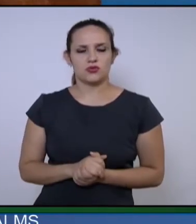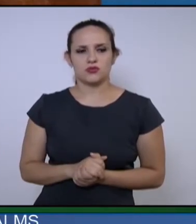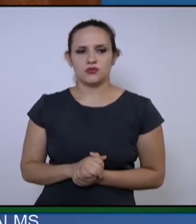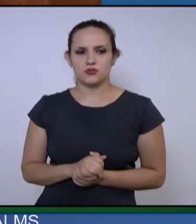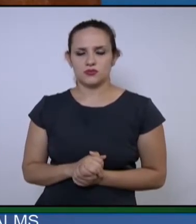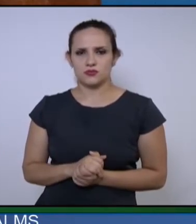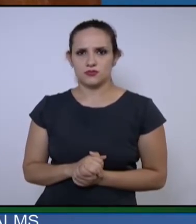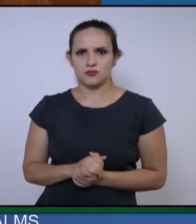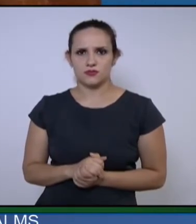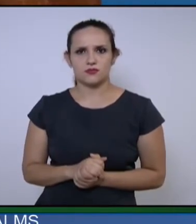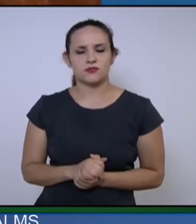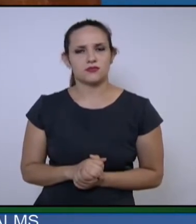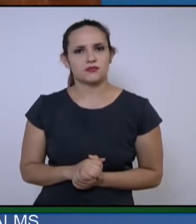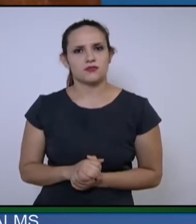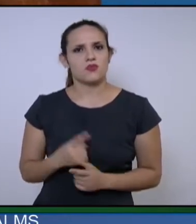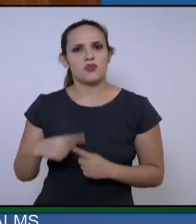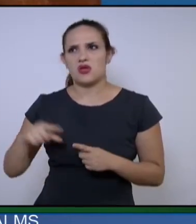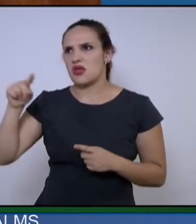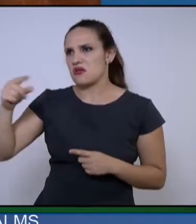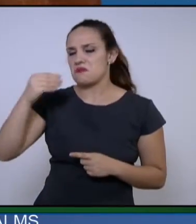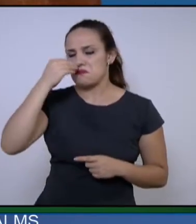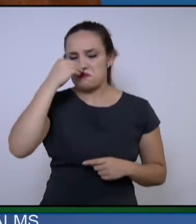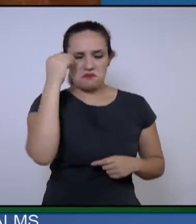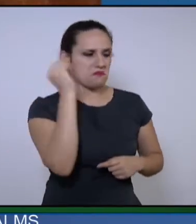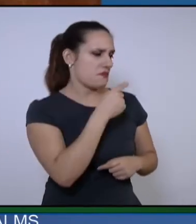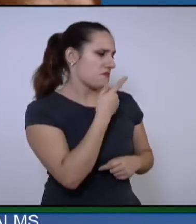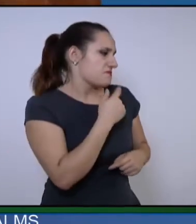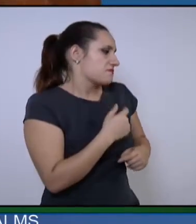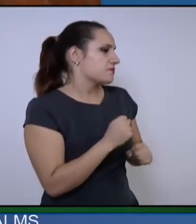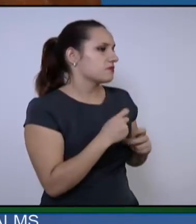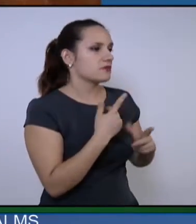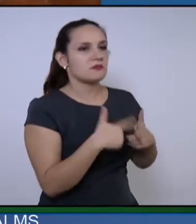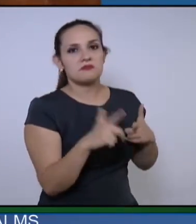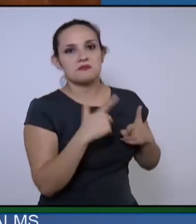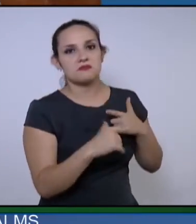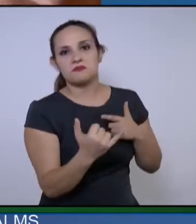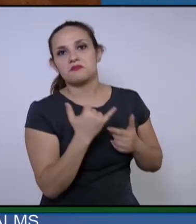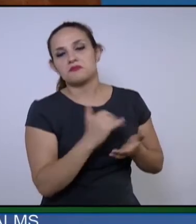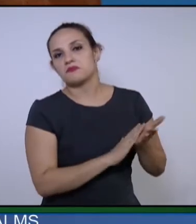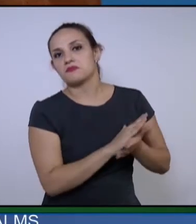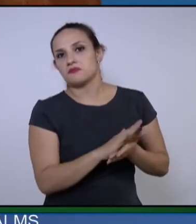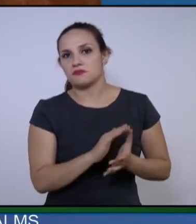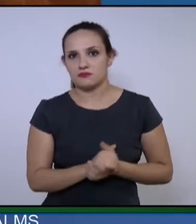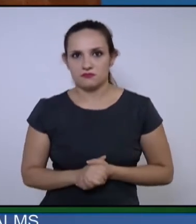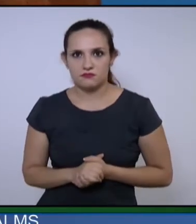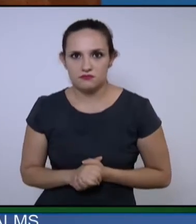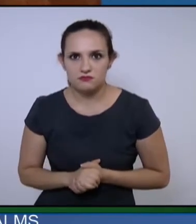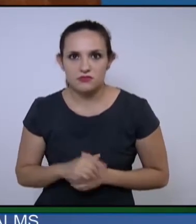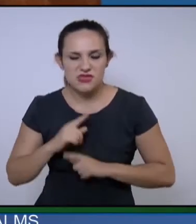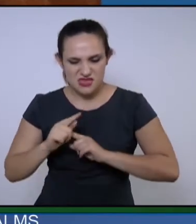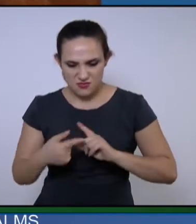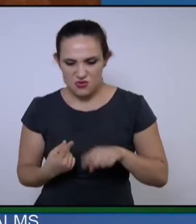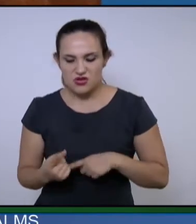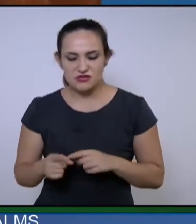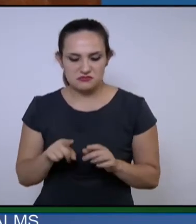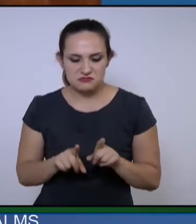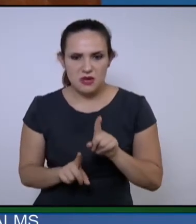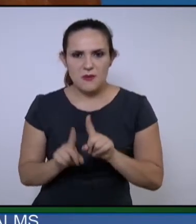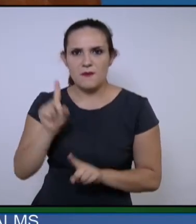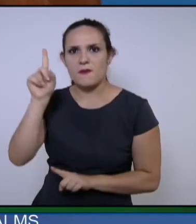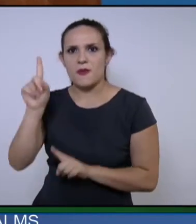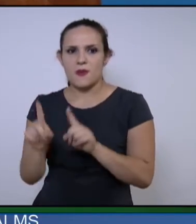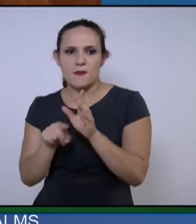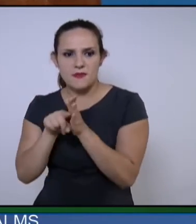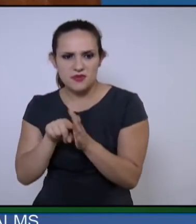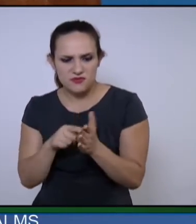Leniente. Trata com descaso a segurança pública e vê nos números apenas estatística.